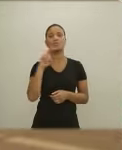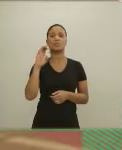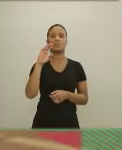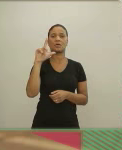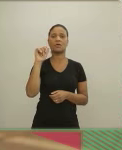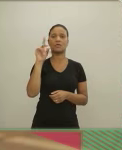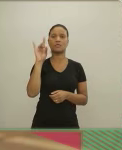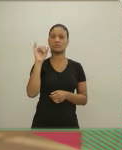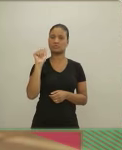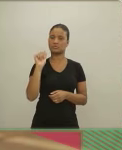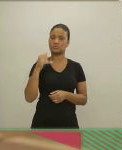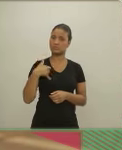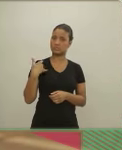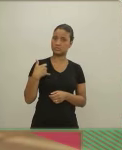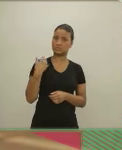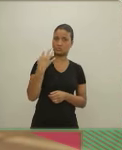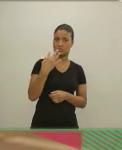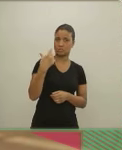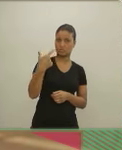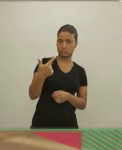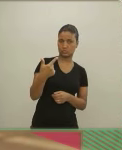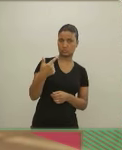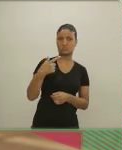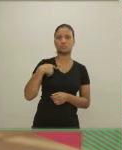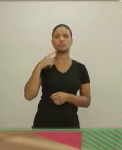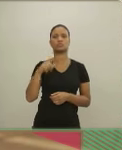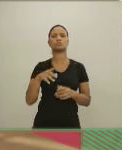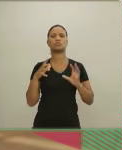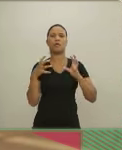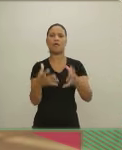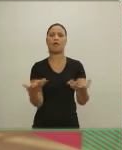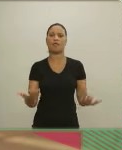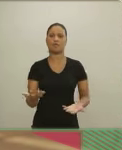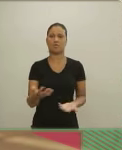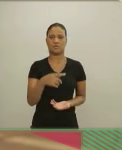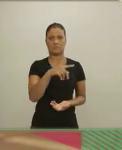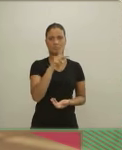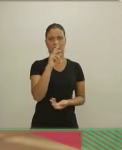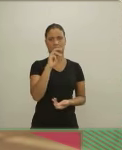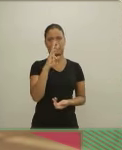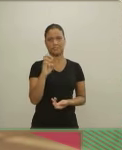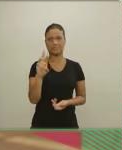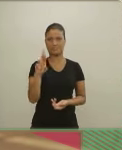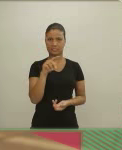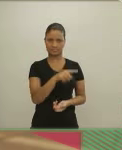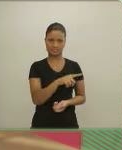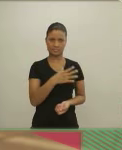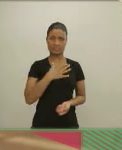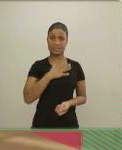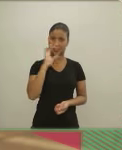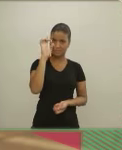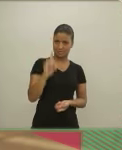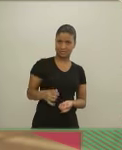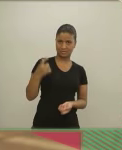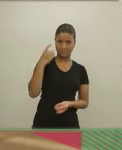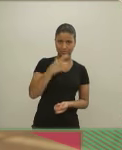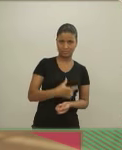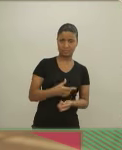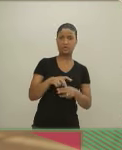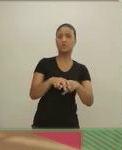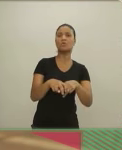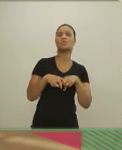Cláudia tenho 42 anos sou jogadora agora de power Soccer e a minha deficiência por conta de uma doença